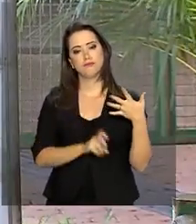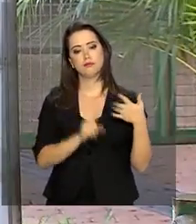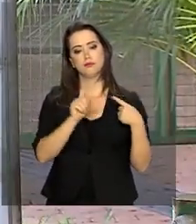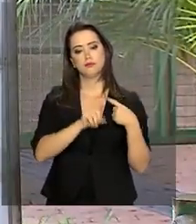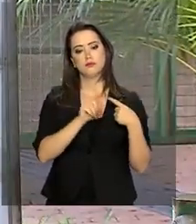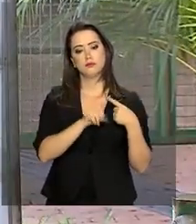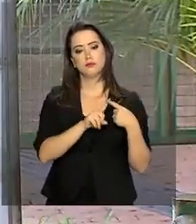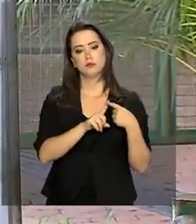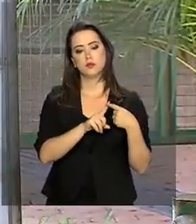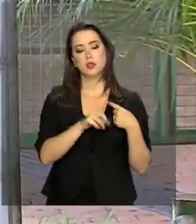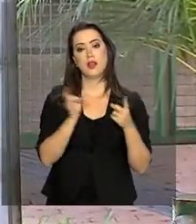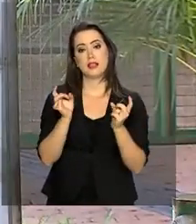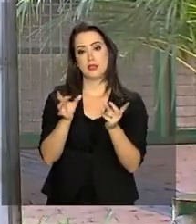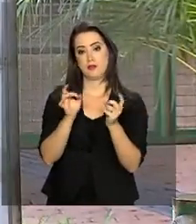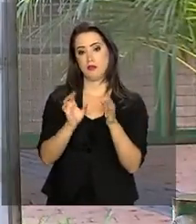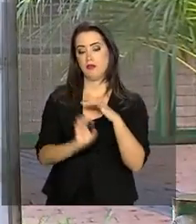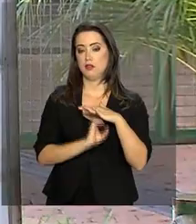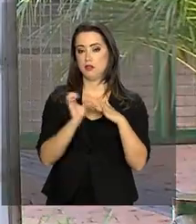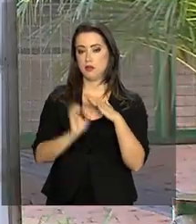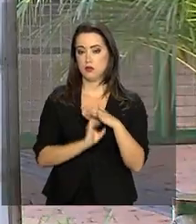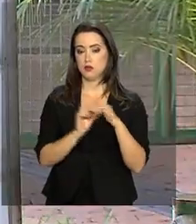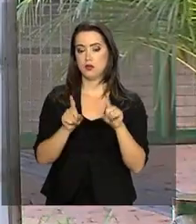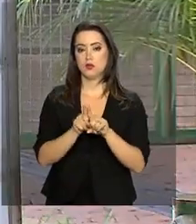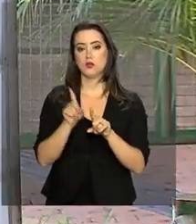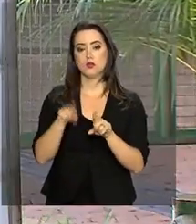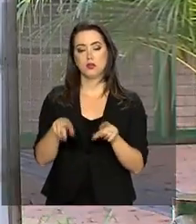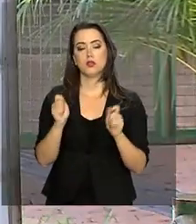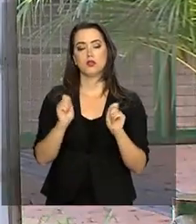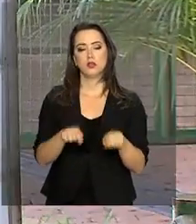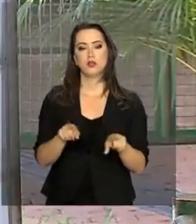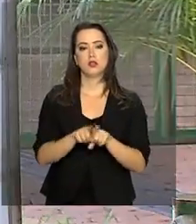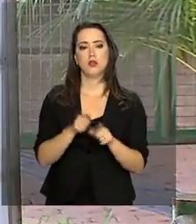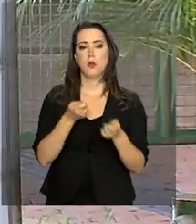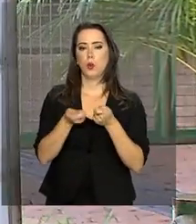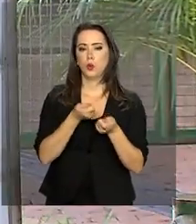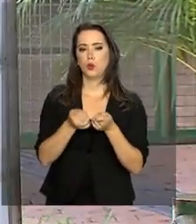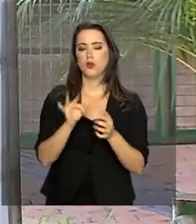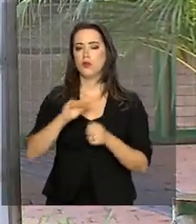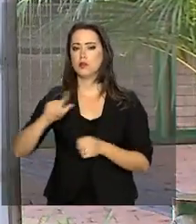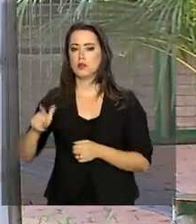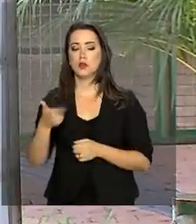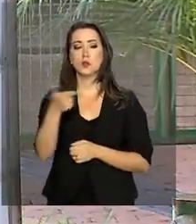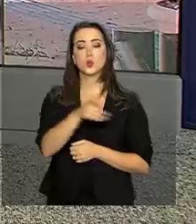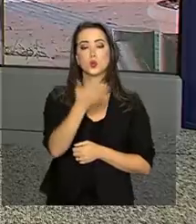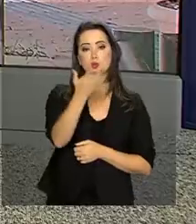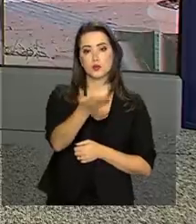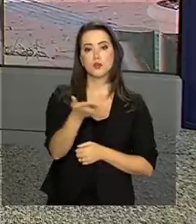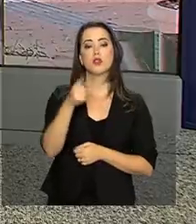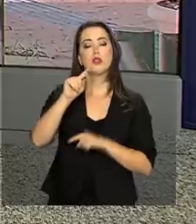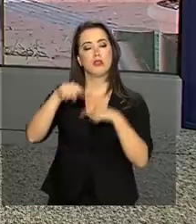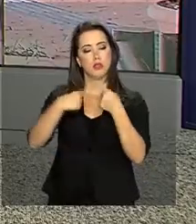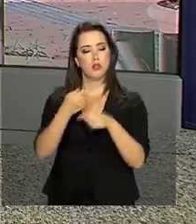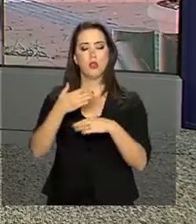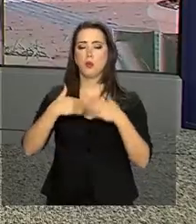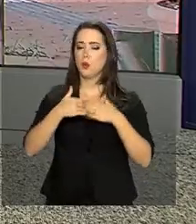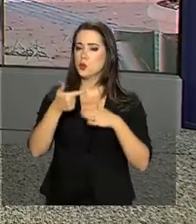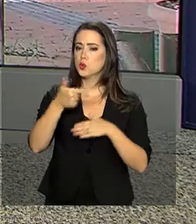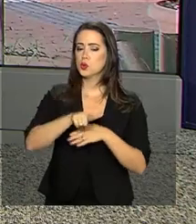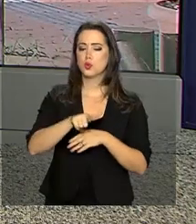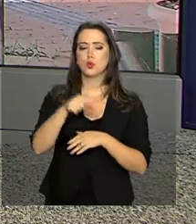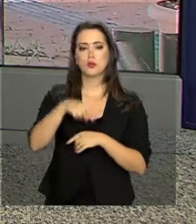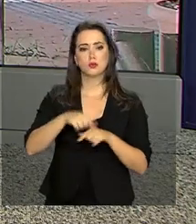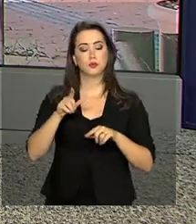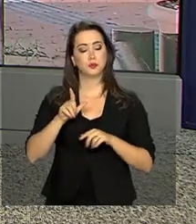foram as privatizações, possíveis privatizações e também ajuste fiscal. Alessandra, eu volto com você e a gente volta aí a qualquer momento com